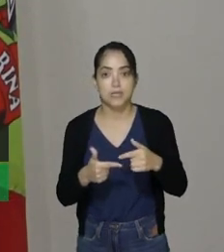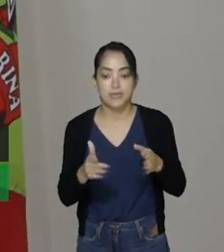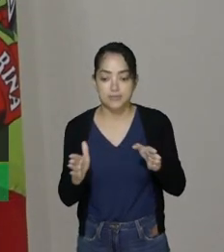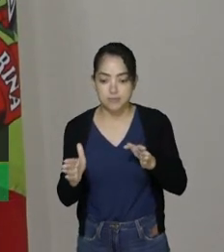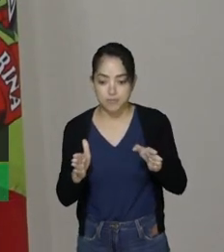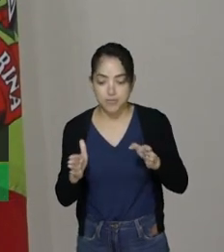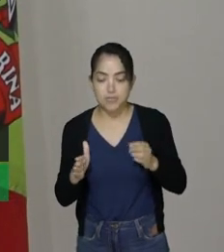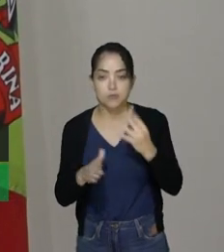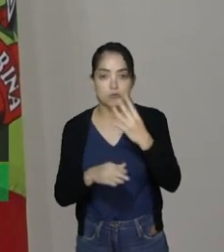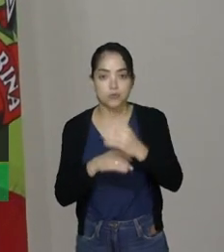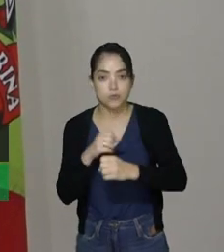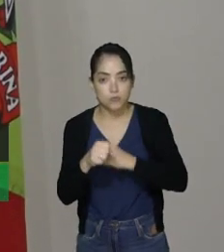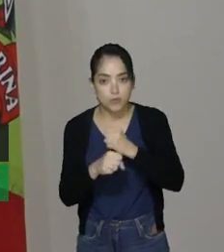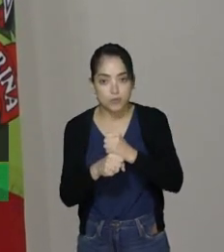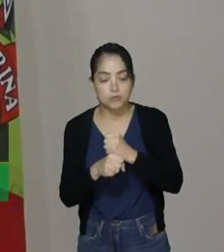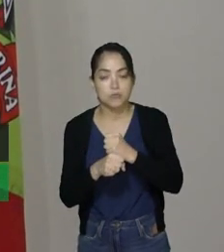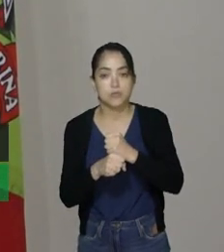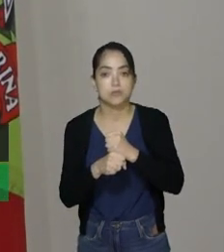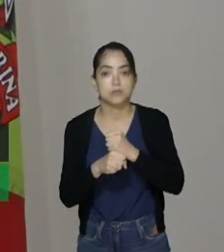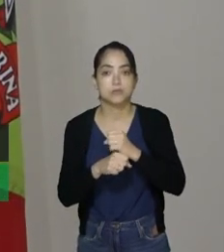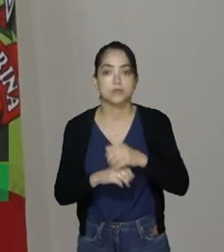com todos vocês aqui.